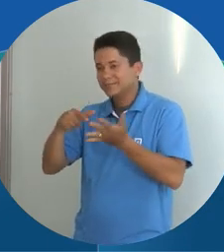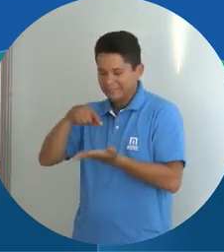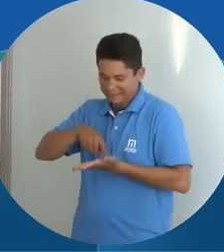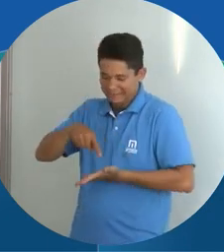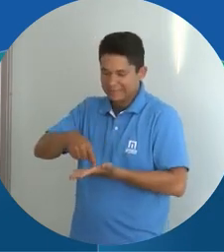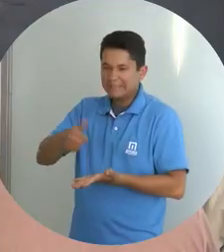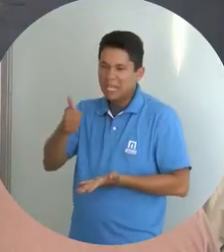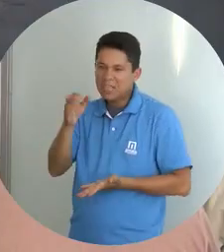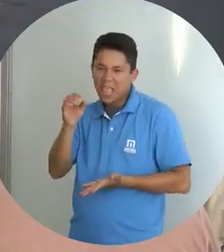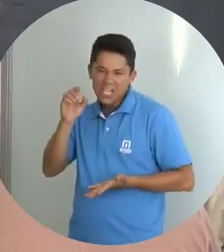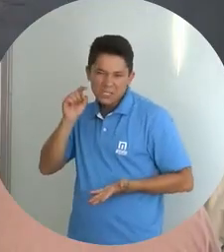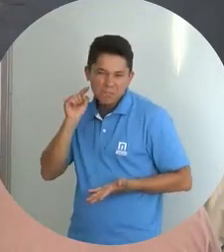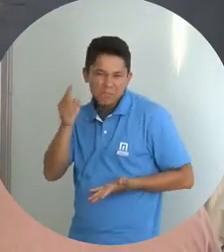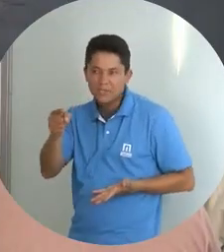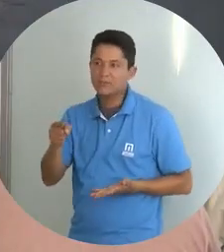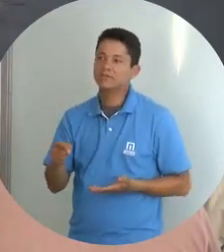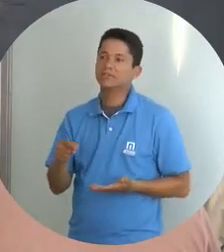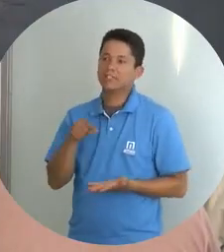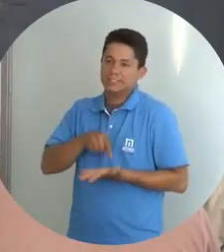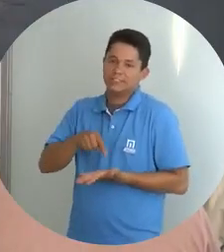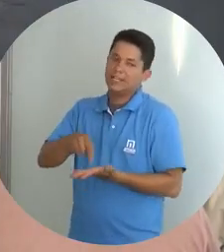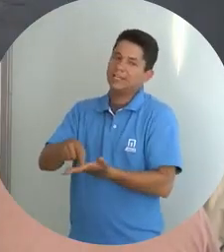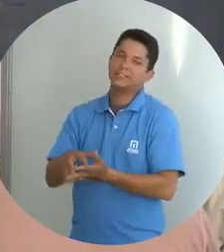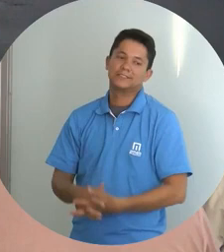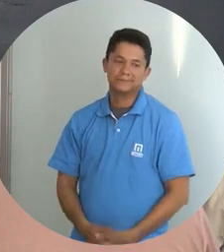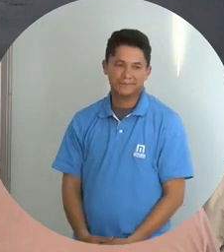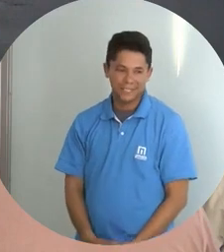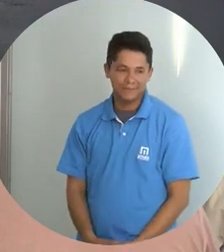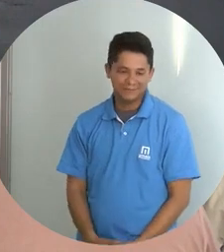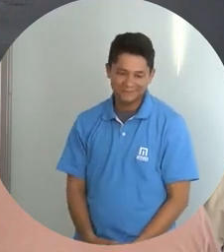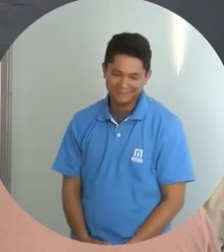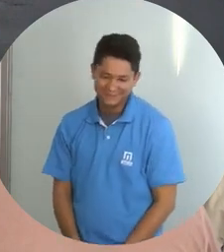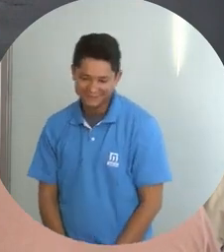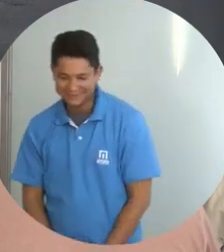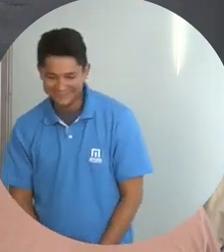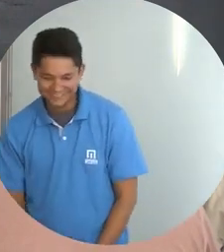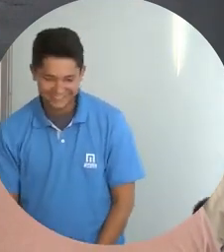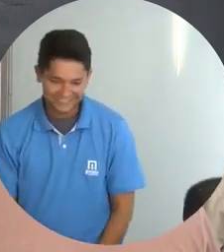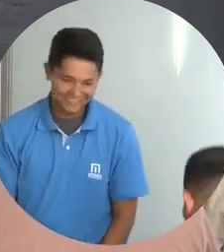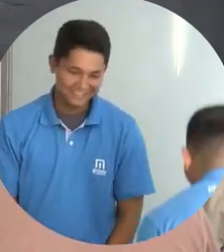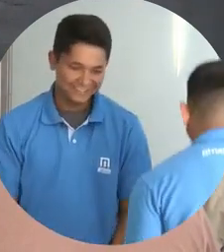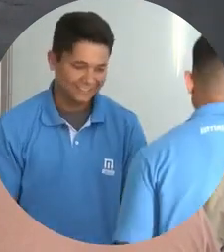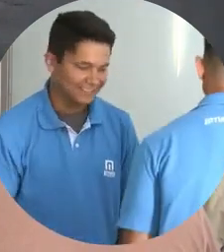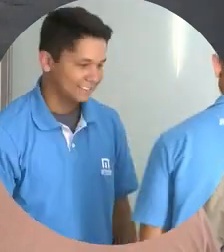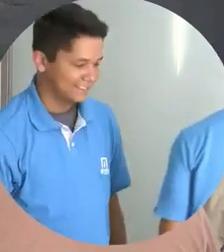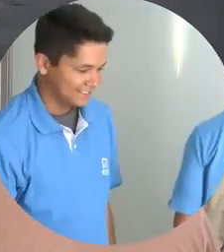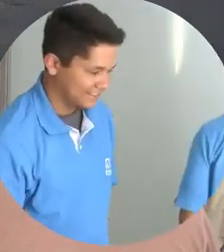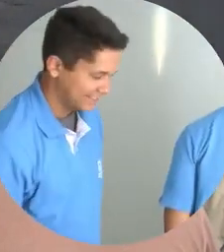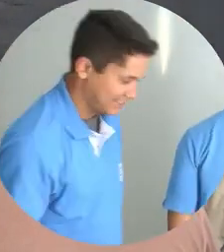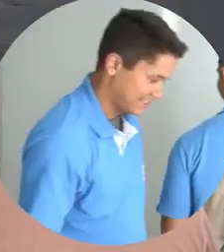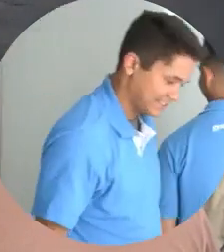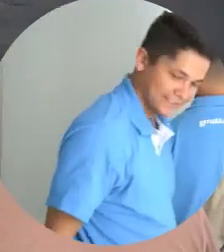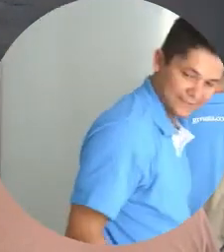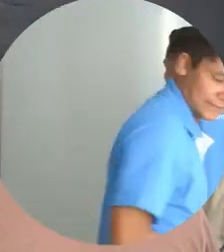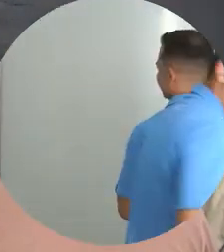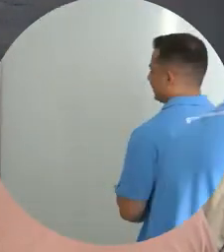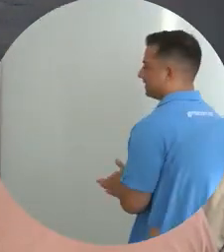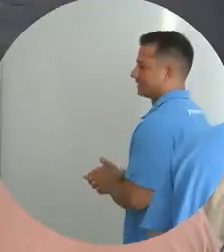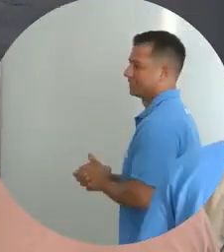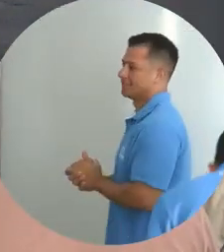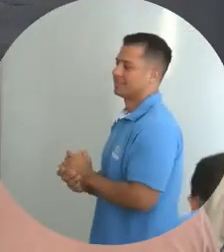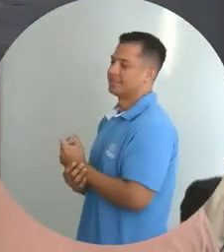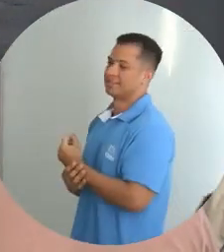Algo... A de 2010, você fala? É. Em 2010 eu não lembro. Algo assim. Então, são números expressivos